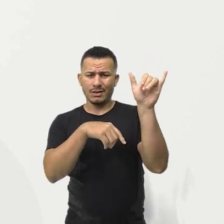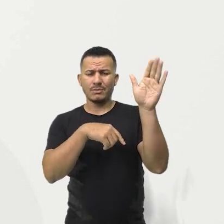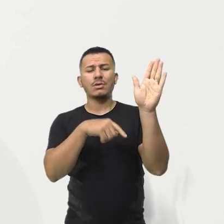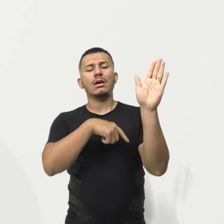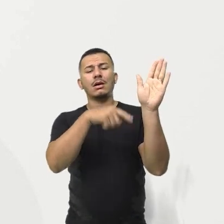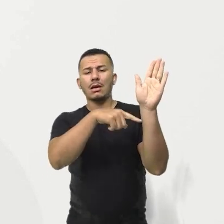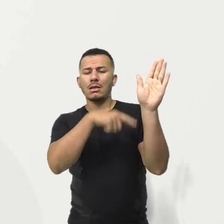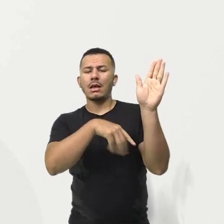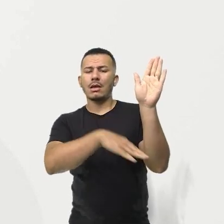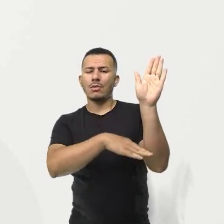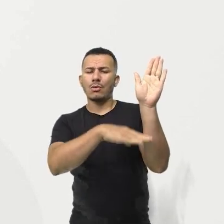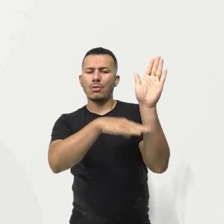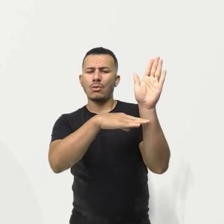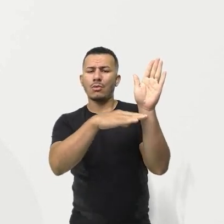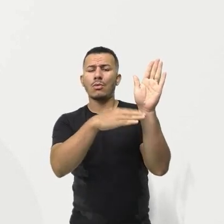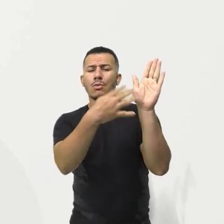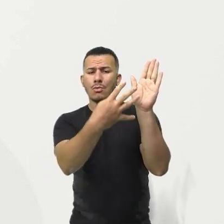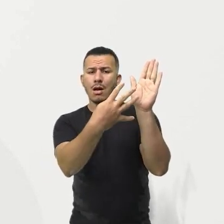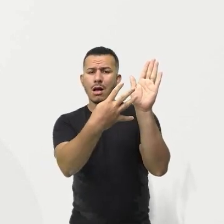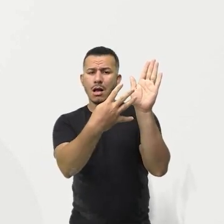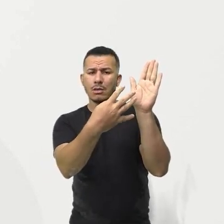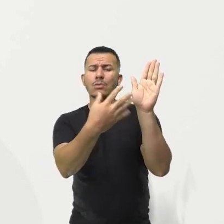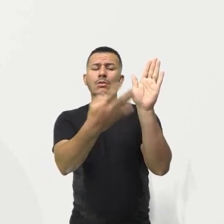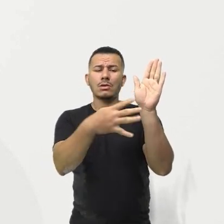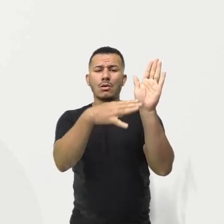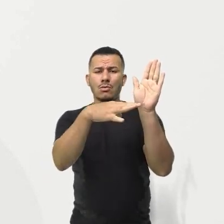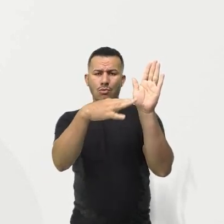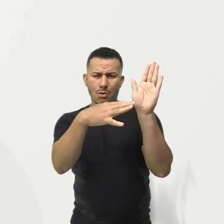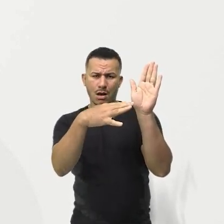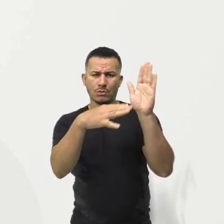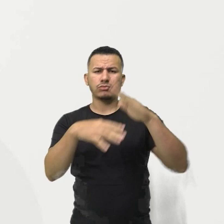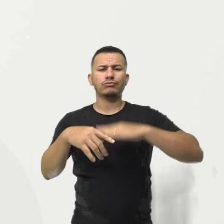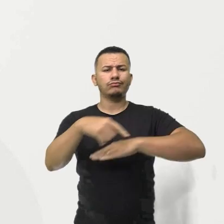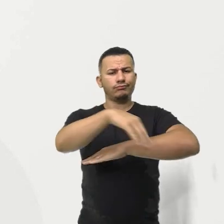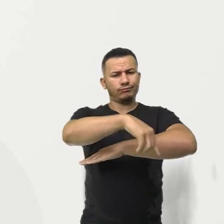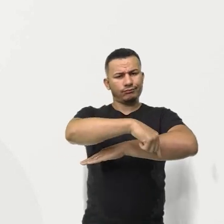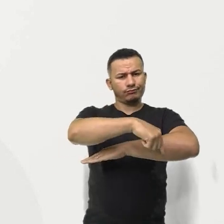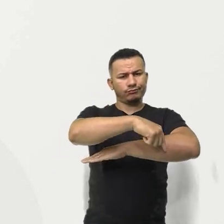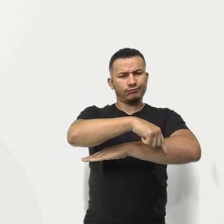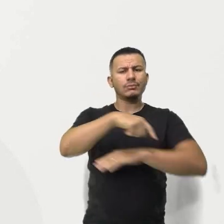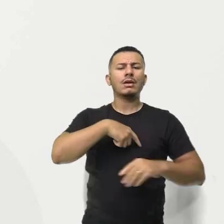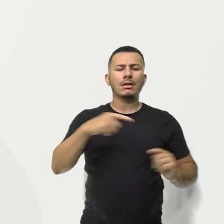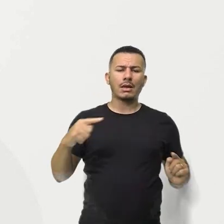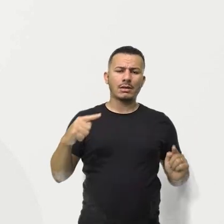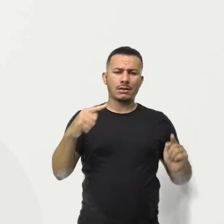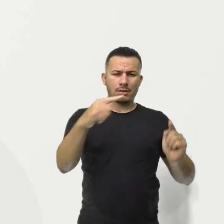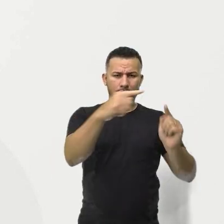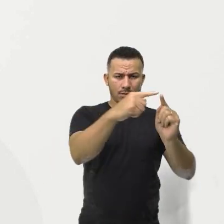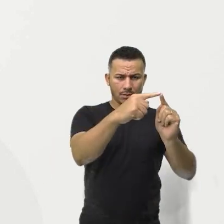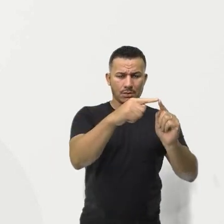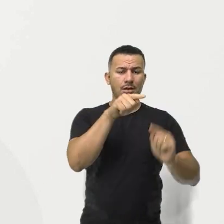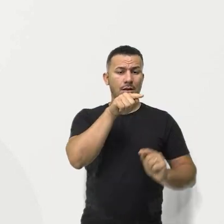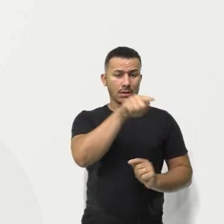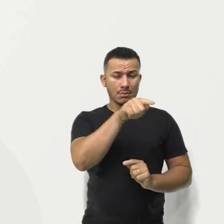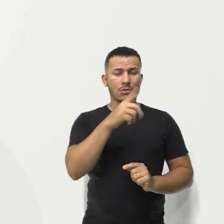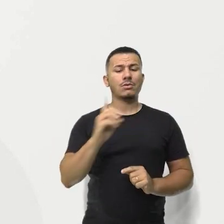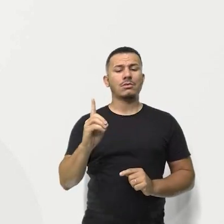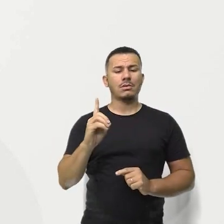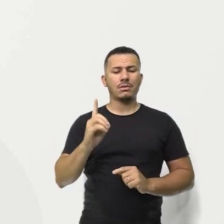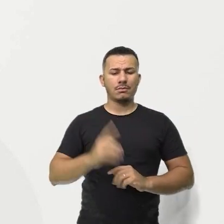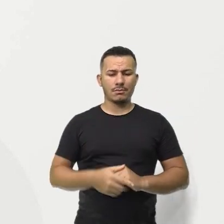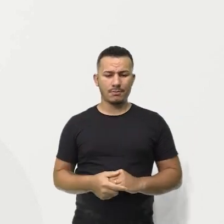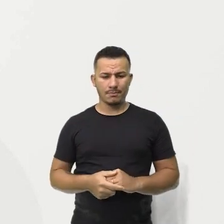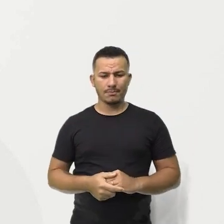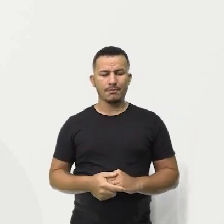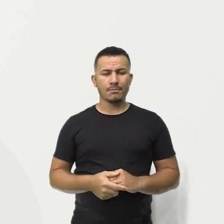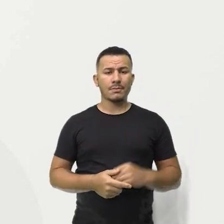Ó. Então, nesse encontro aqui, ó, do menos 3 com o 4, nós vamos ter o ponto D. Beleza? O professor